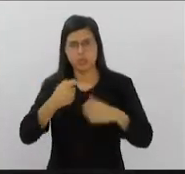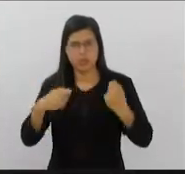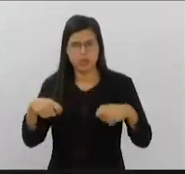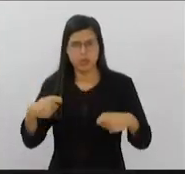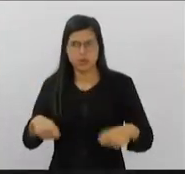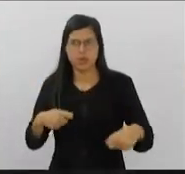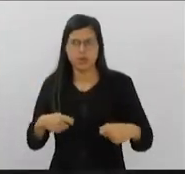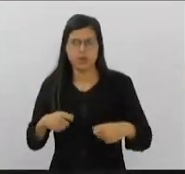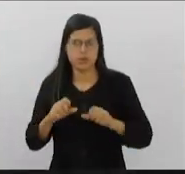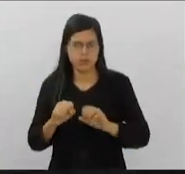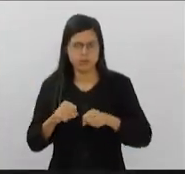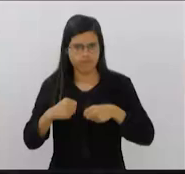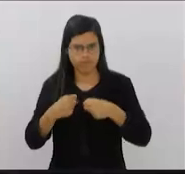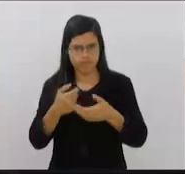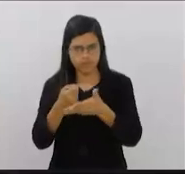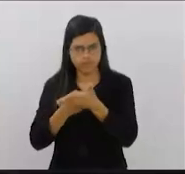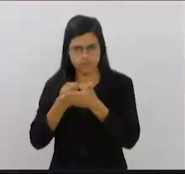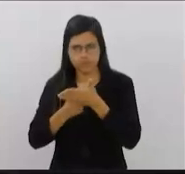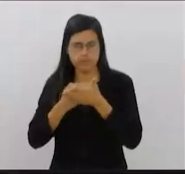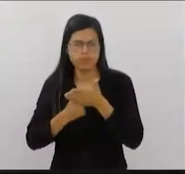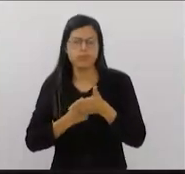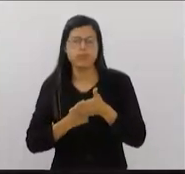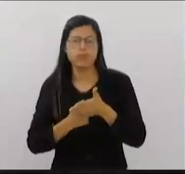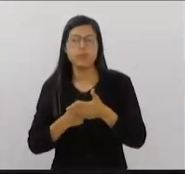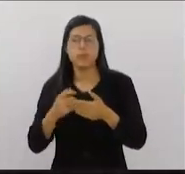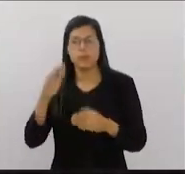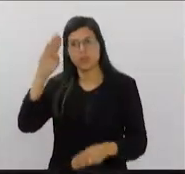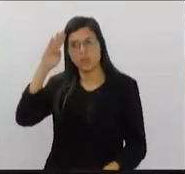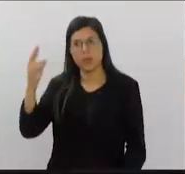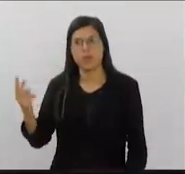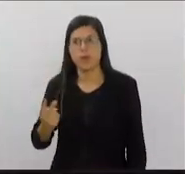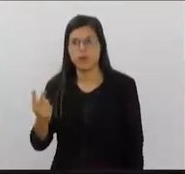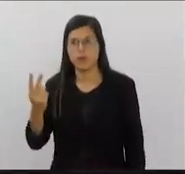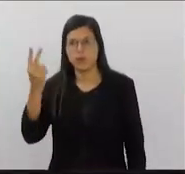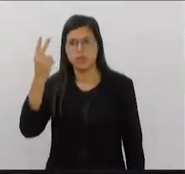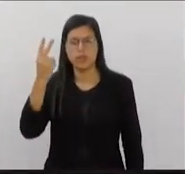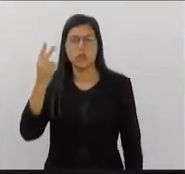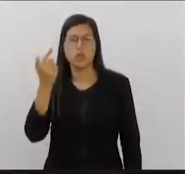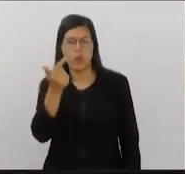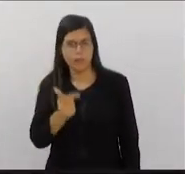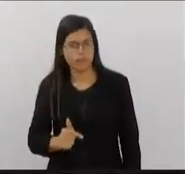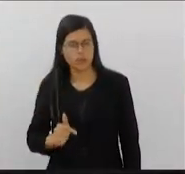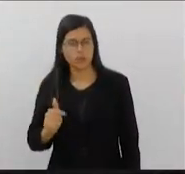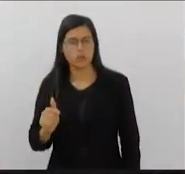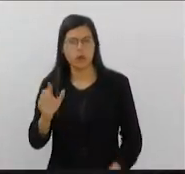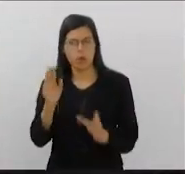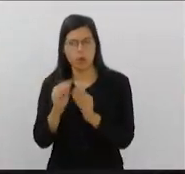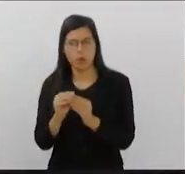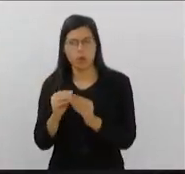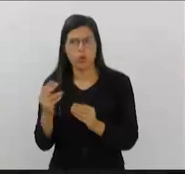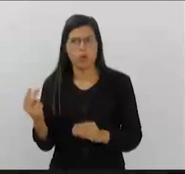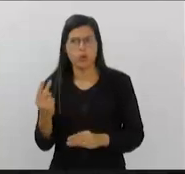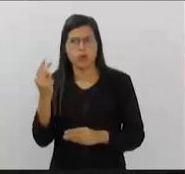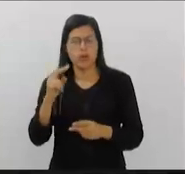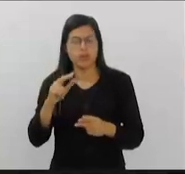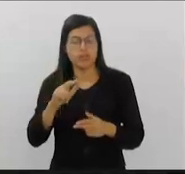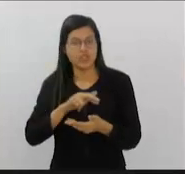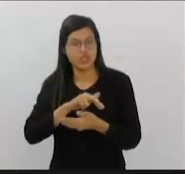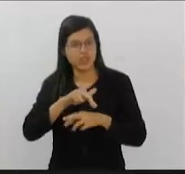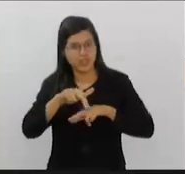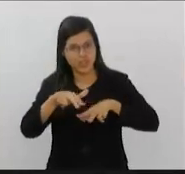luta. E, especialmente, a valorização, e aqui eu repito para concluir, da diversidade étnica, da